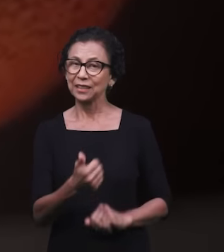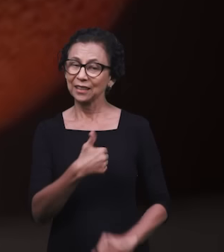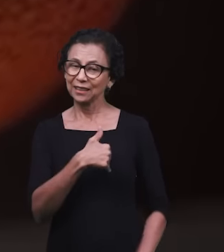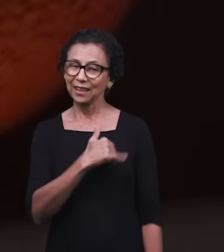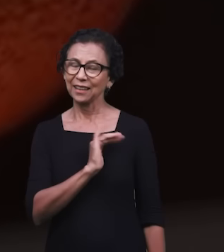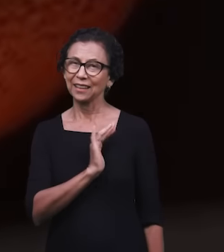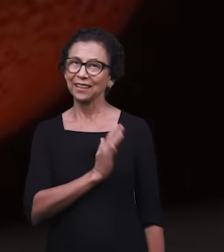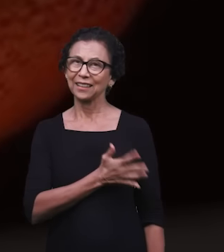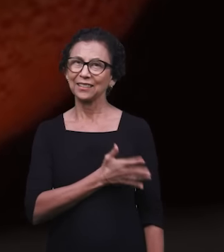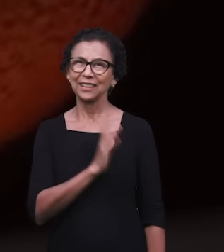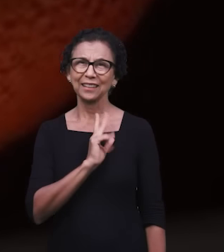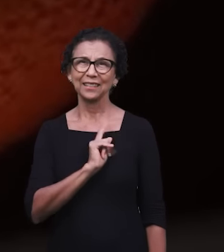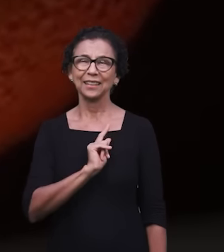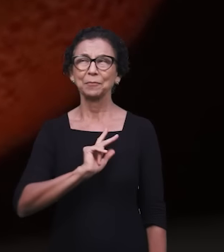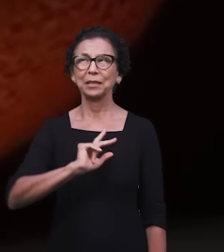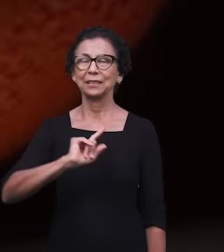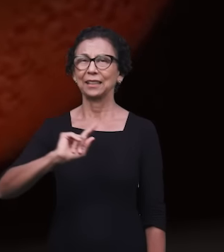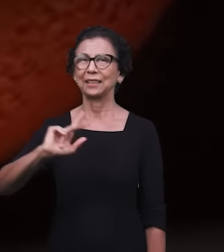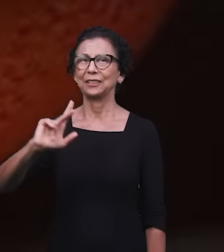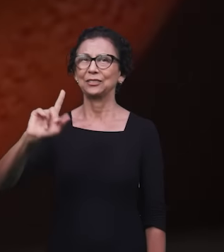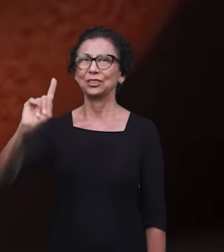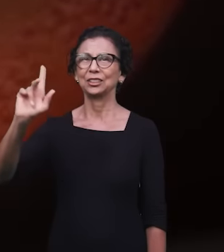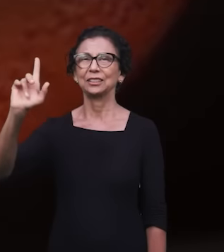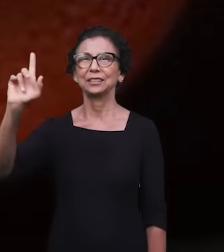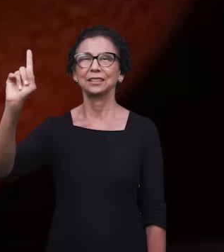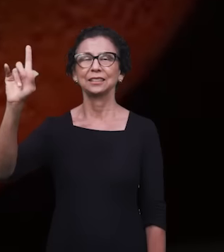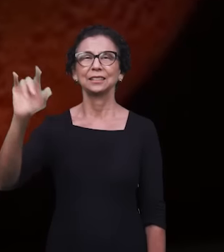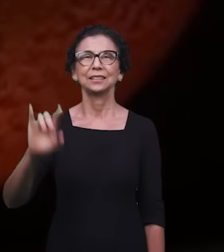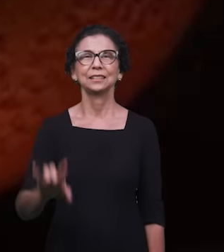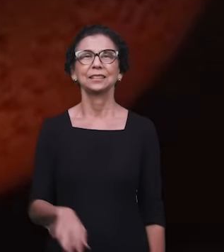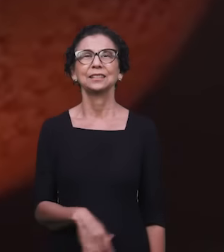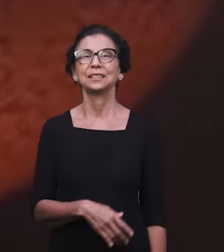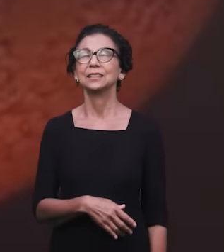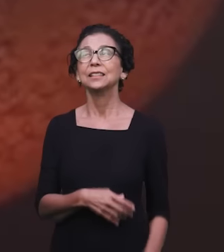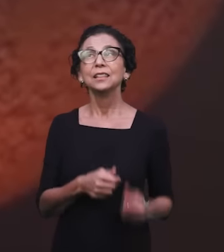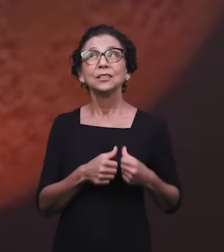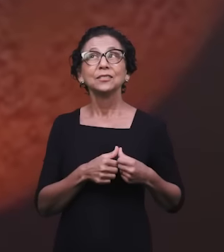Faz em mim morada permanente.